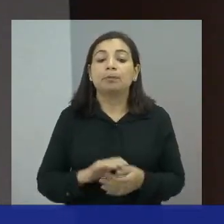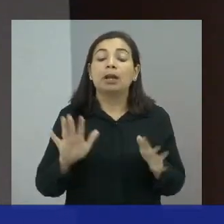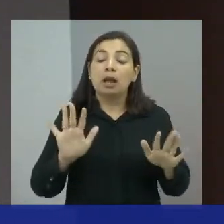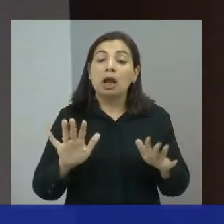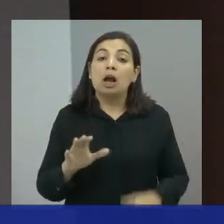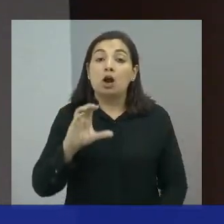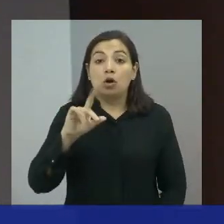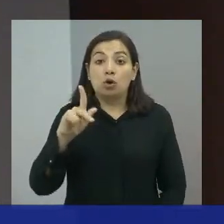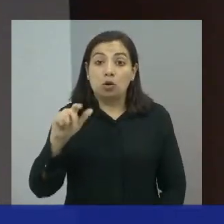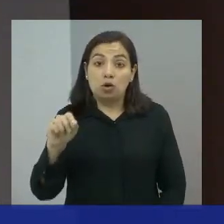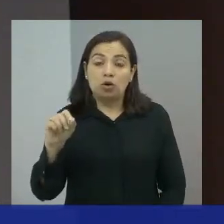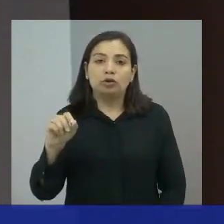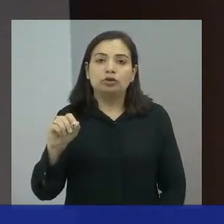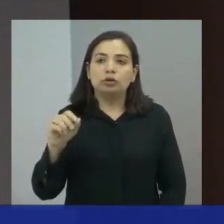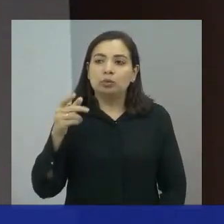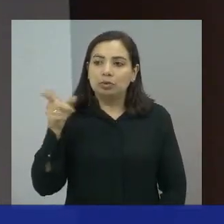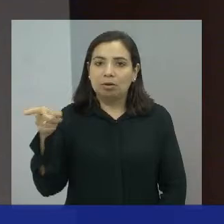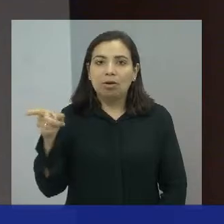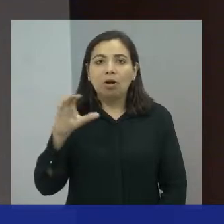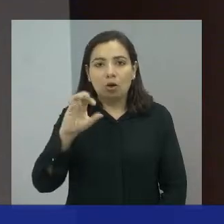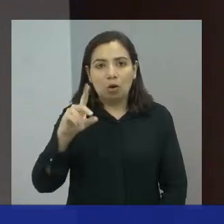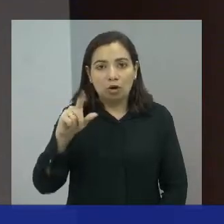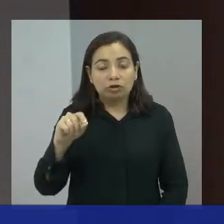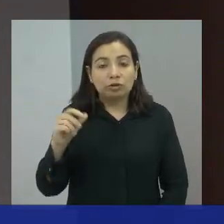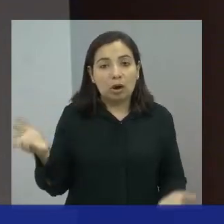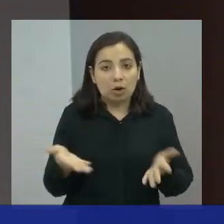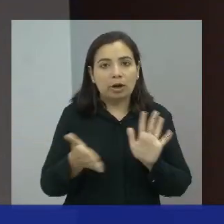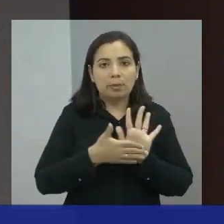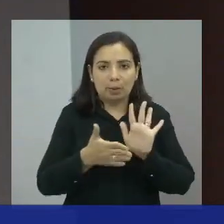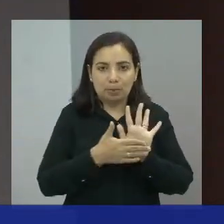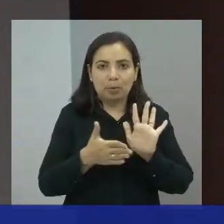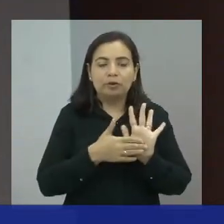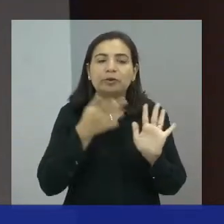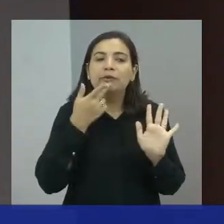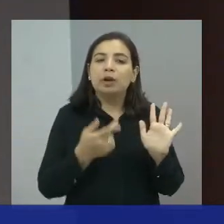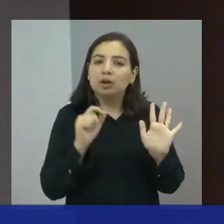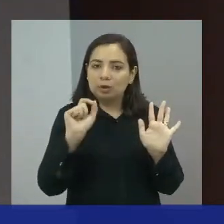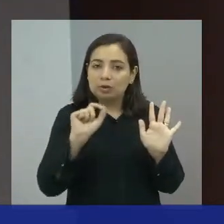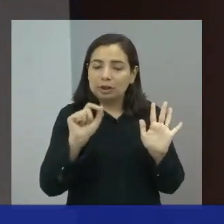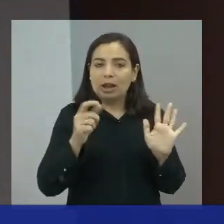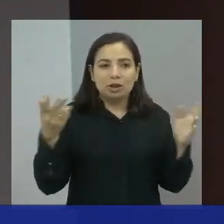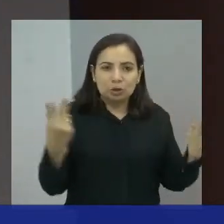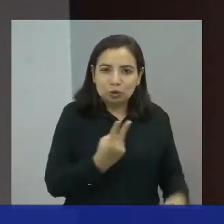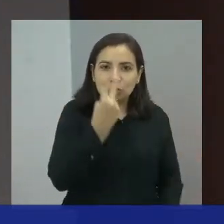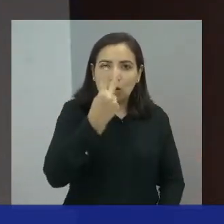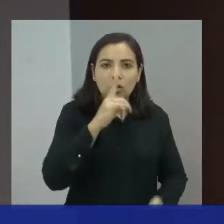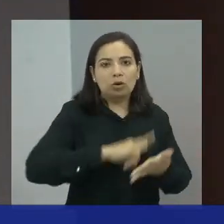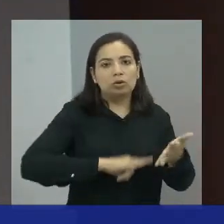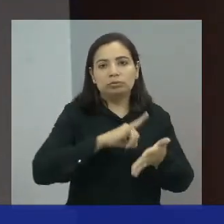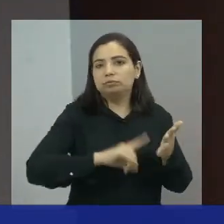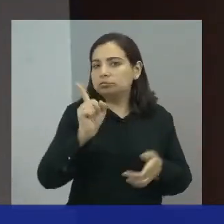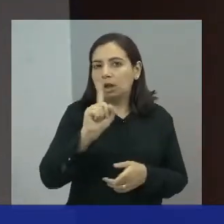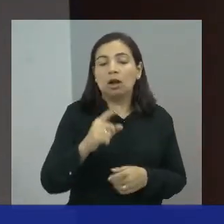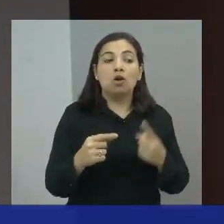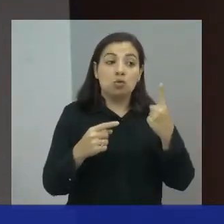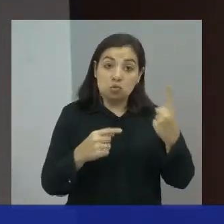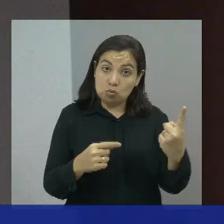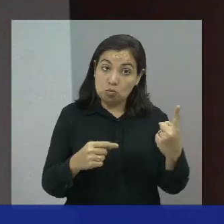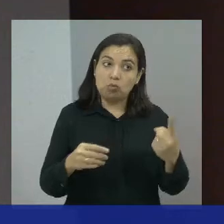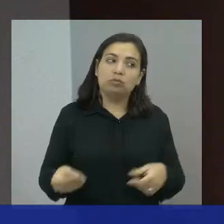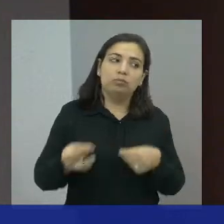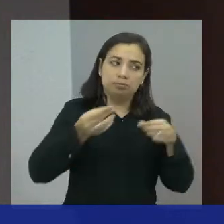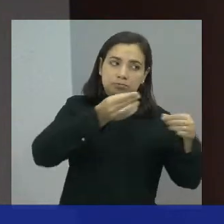não precisam ser 2 documentos. O fiscal faz o auto de infração, e apenas o auto de infração, porque ele